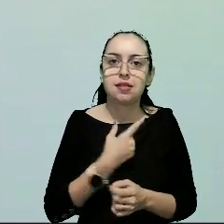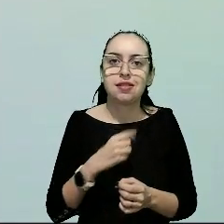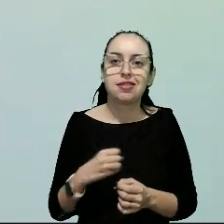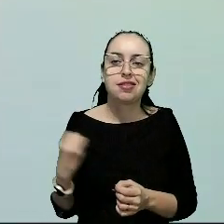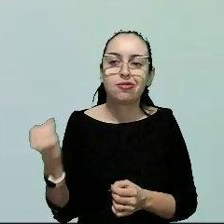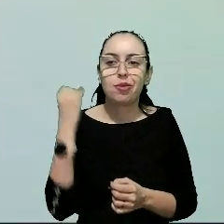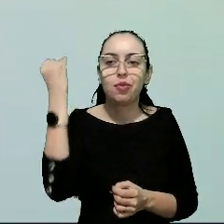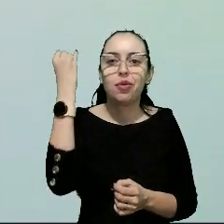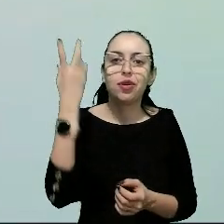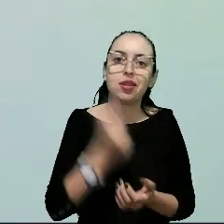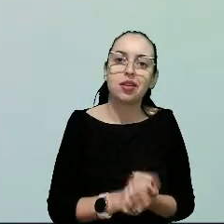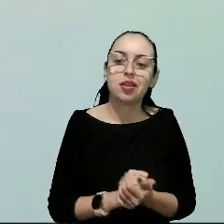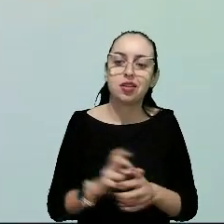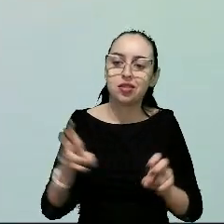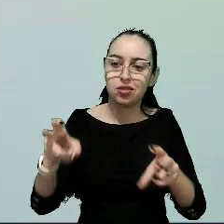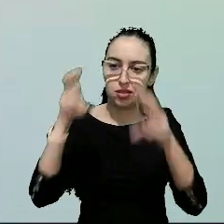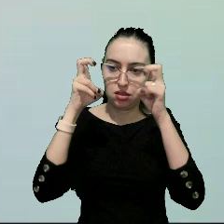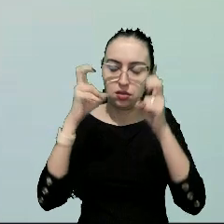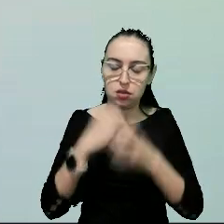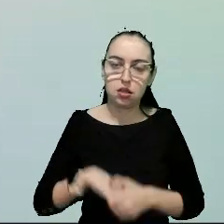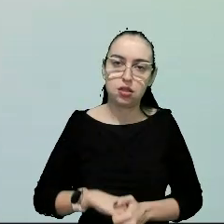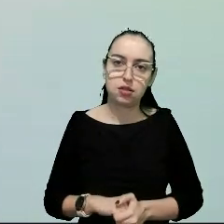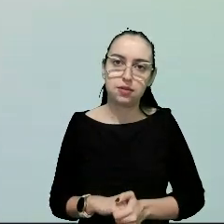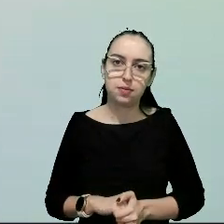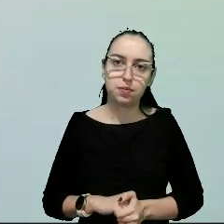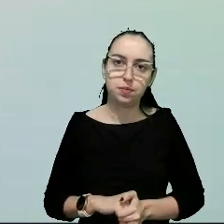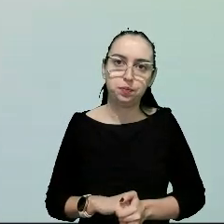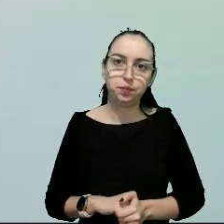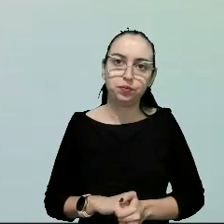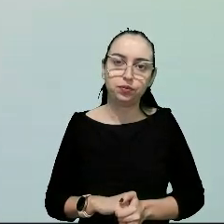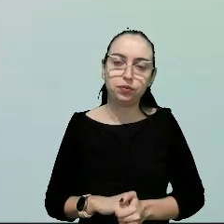nós os principais interessados.